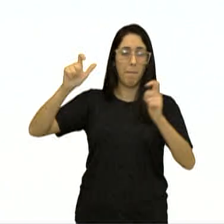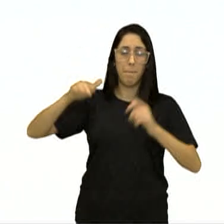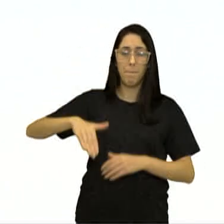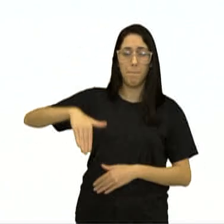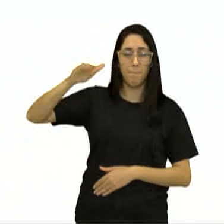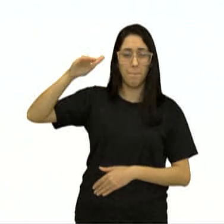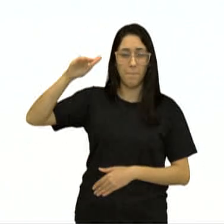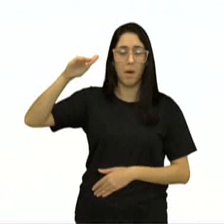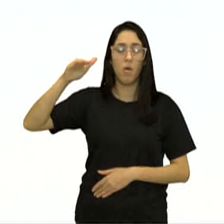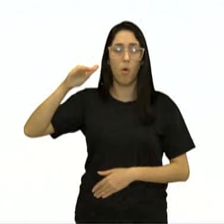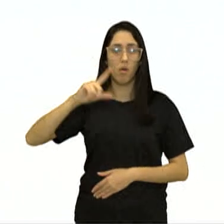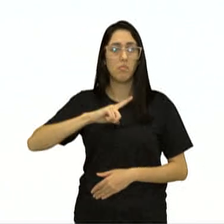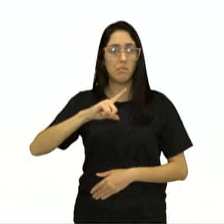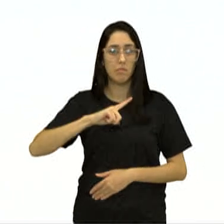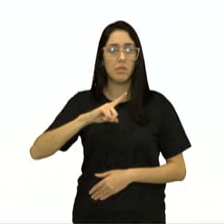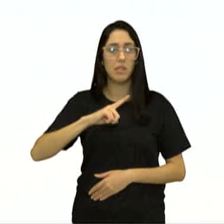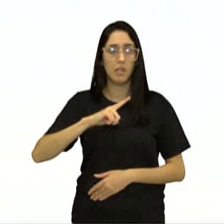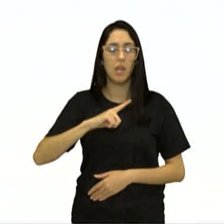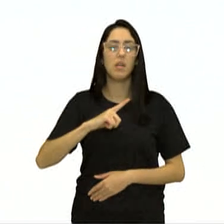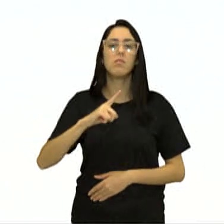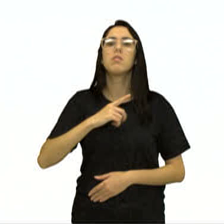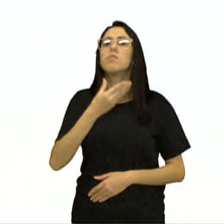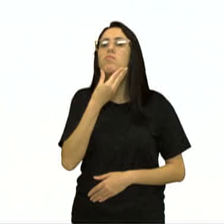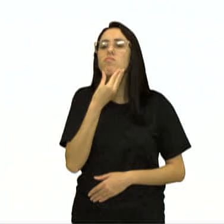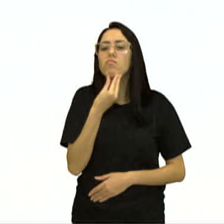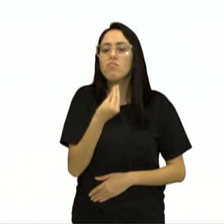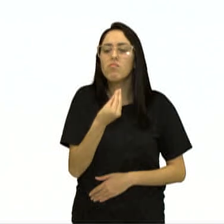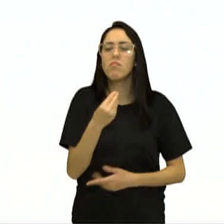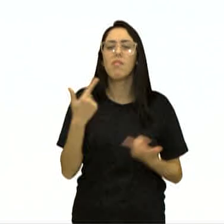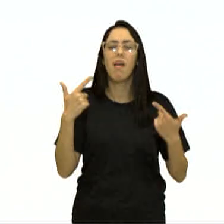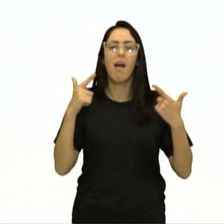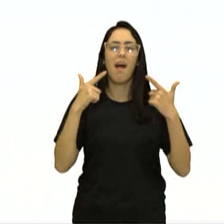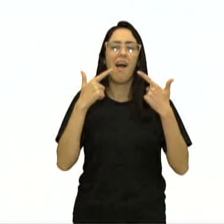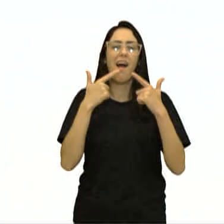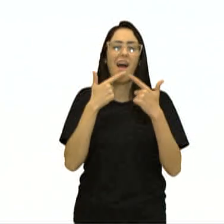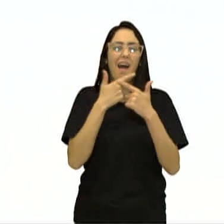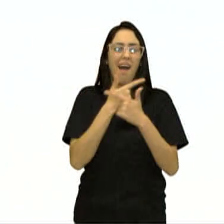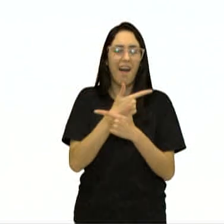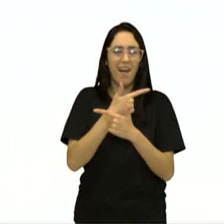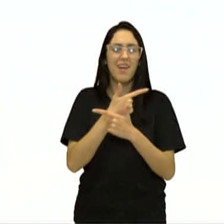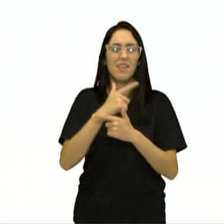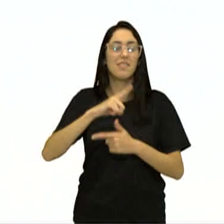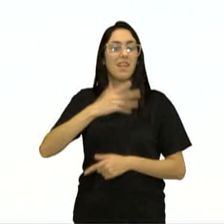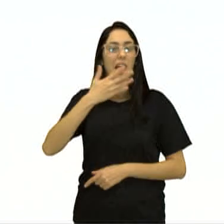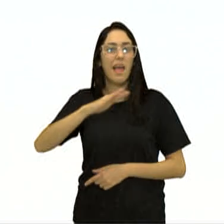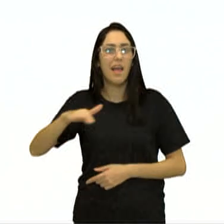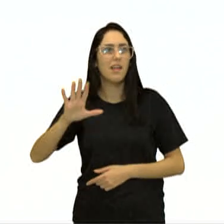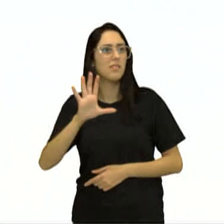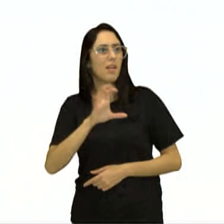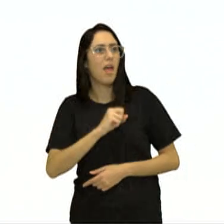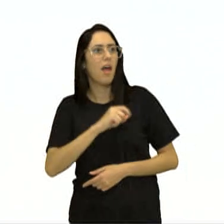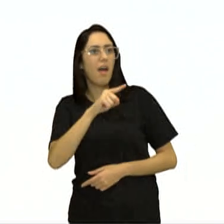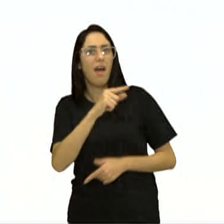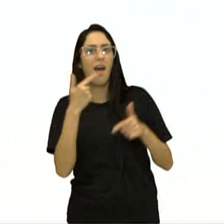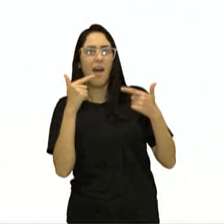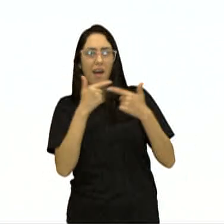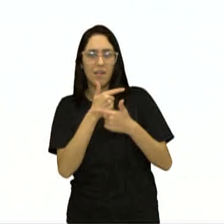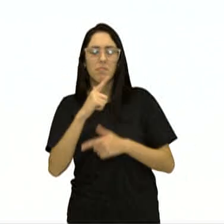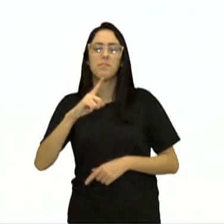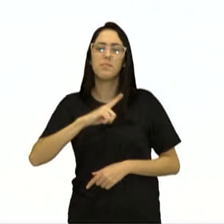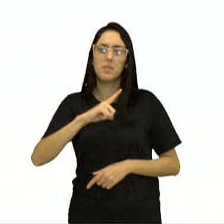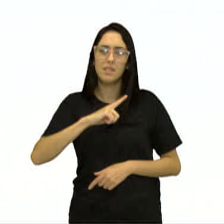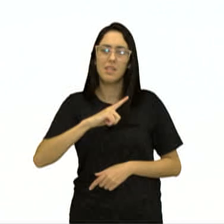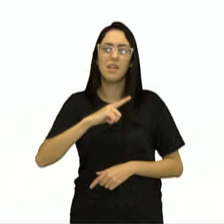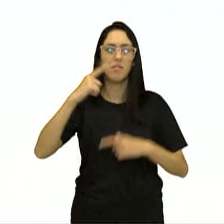90 centímetros em média. Tem queixo fino e uma gargalhada que encanta principalmente as crianças, a quem ele tenta atrair